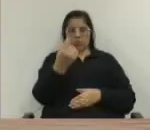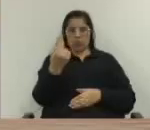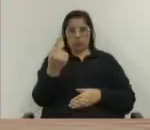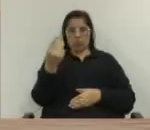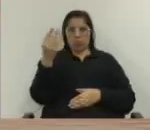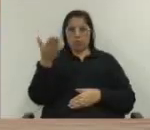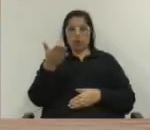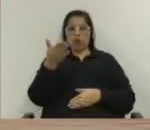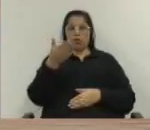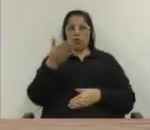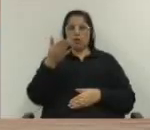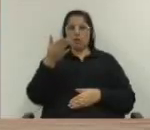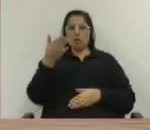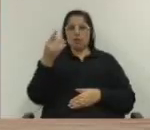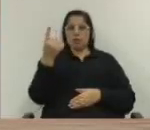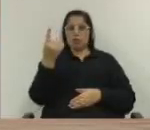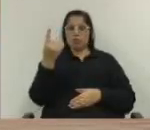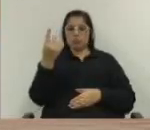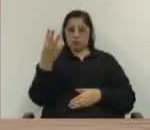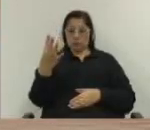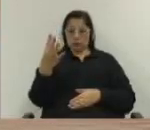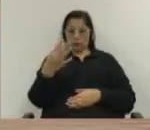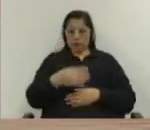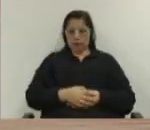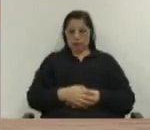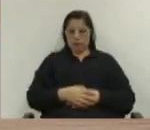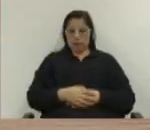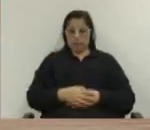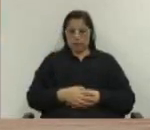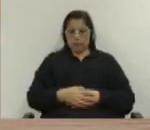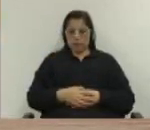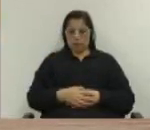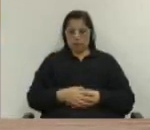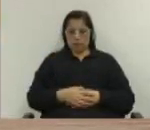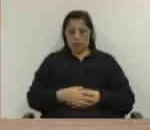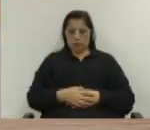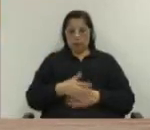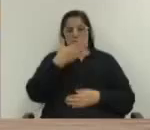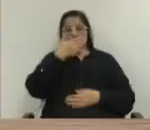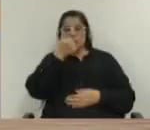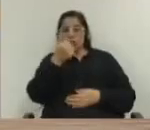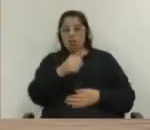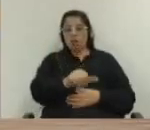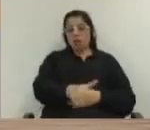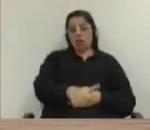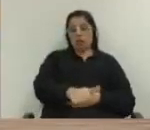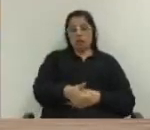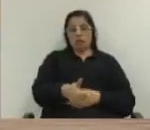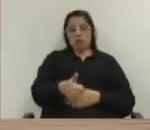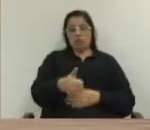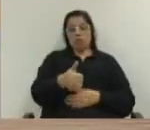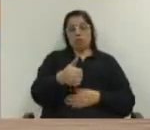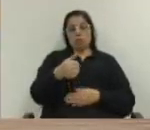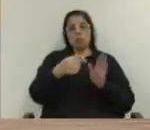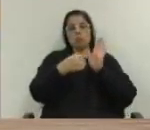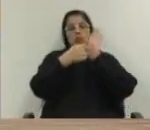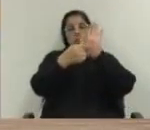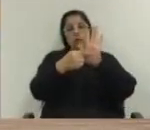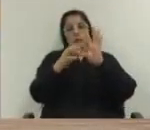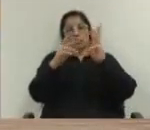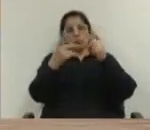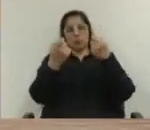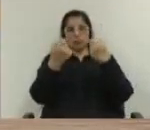dezembro de 2014, Lei Orçamentária Anual 2015. Para melhor análise da proposta, encaminhamos a justificativa necessária